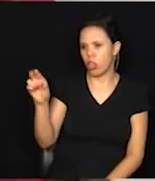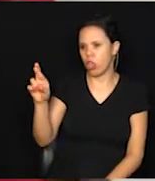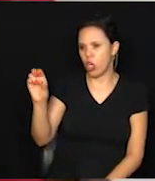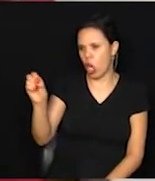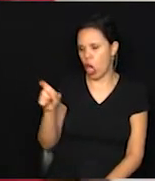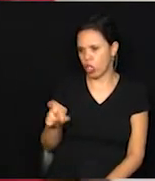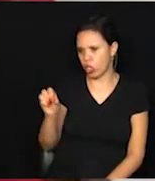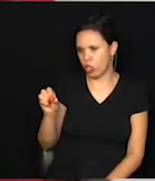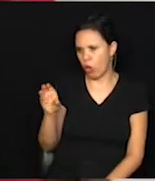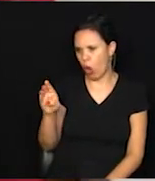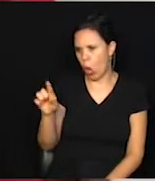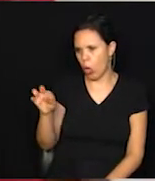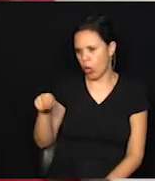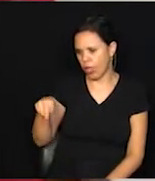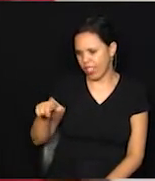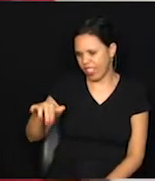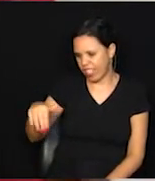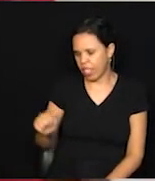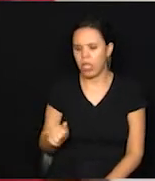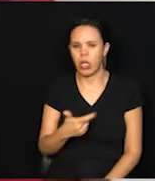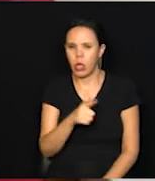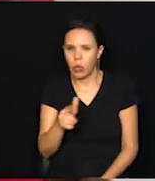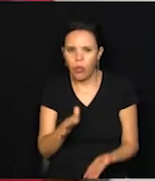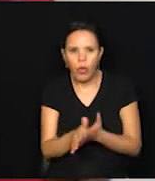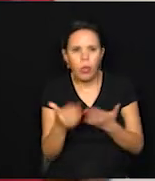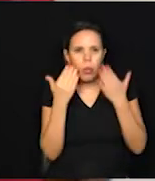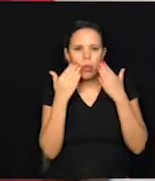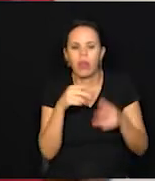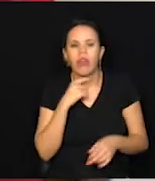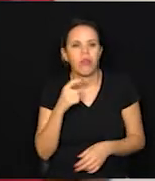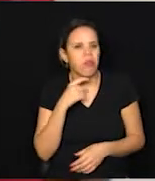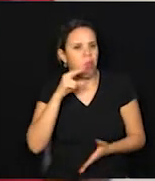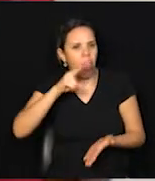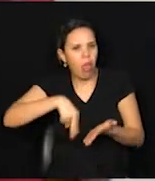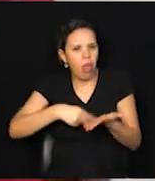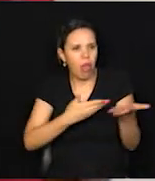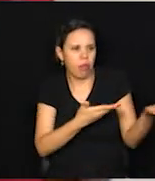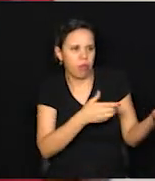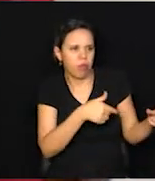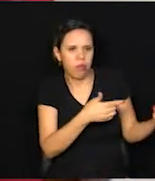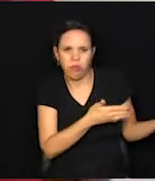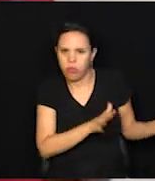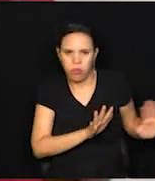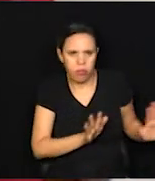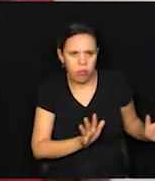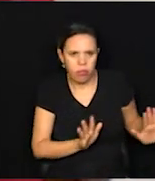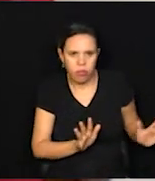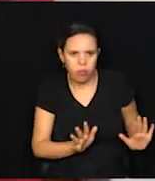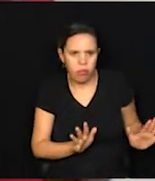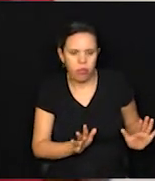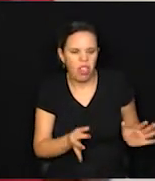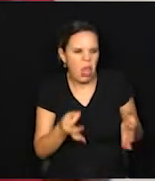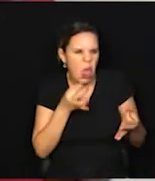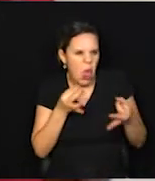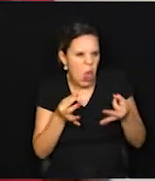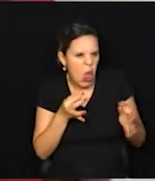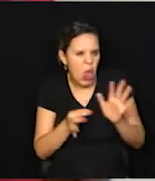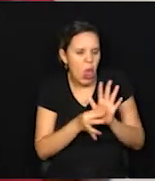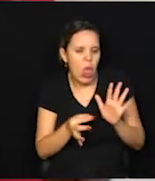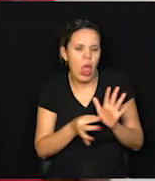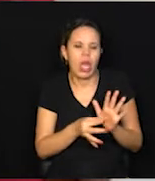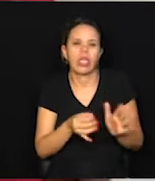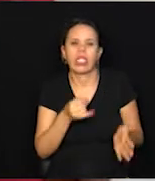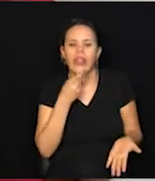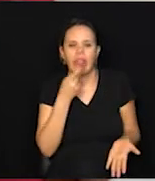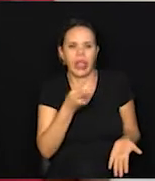uma publicação sem o peer review. Ninguém leu aquele trabalho de maneira crítica antes que ele